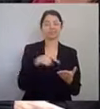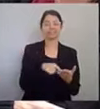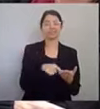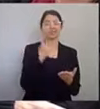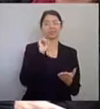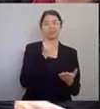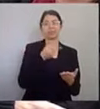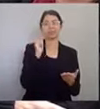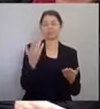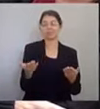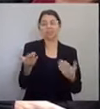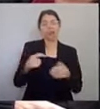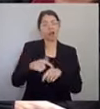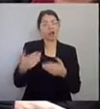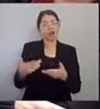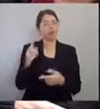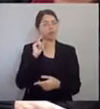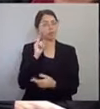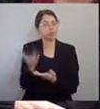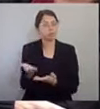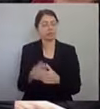e por isso votaremos contra. Muito obrigada.